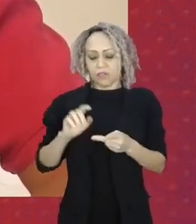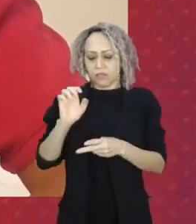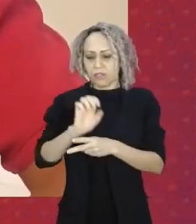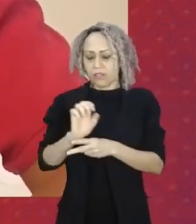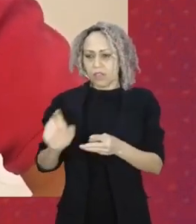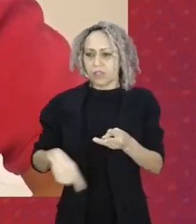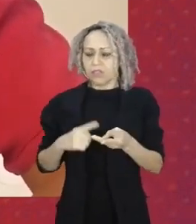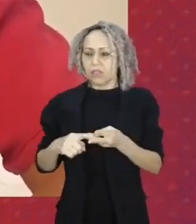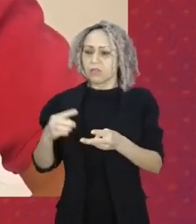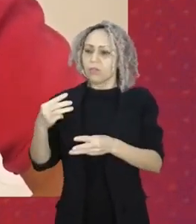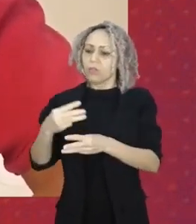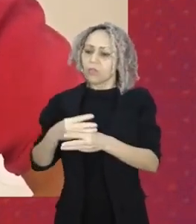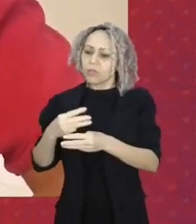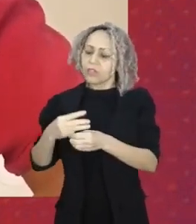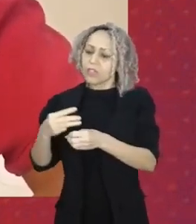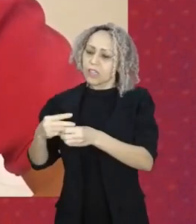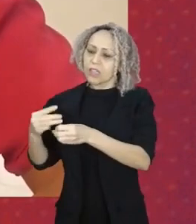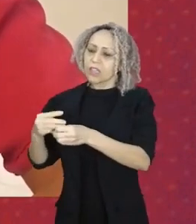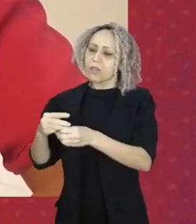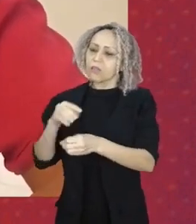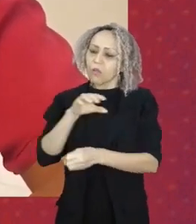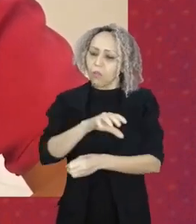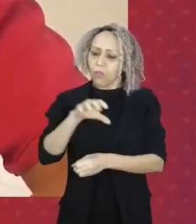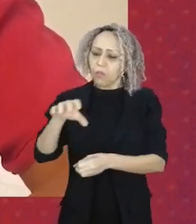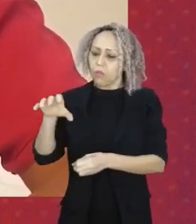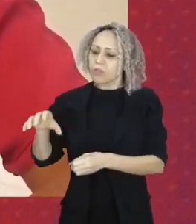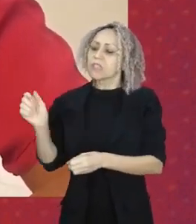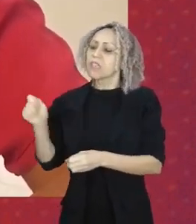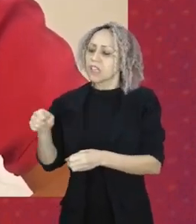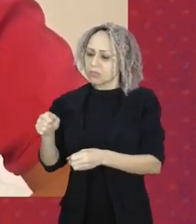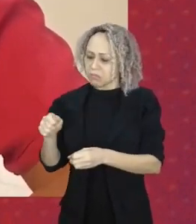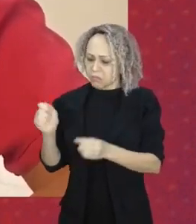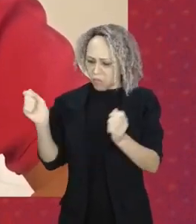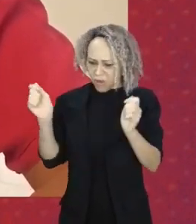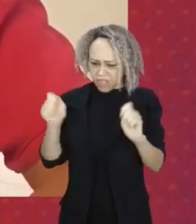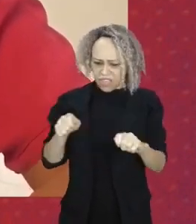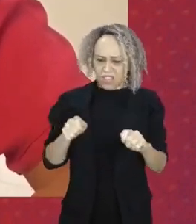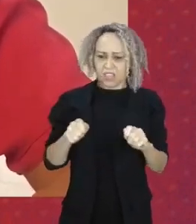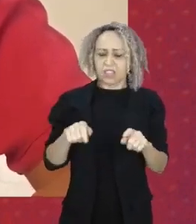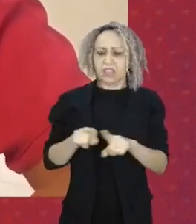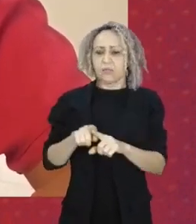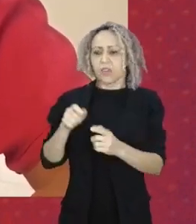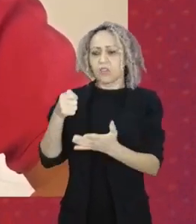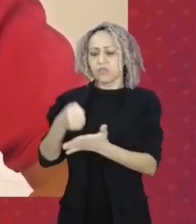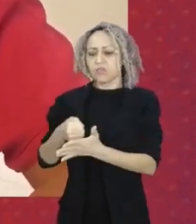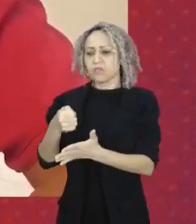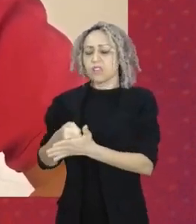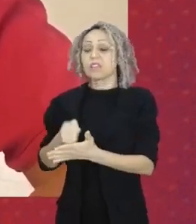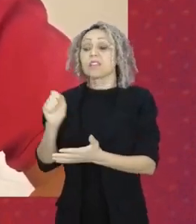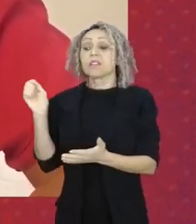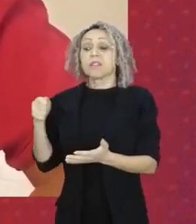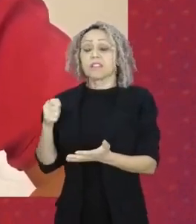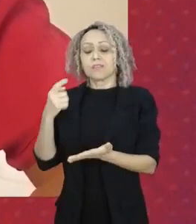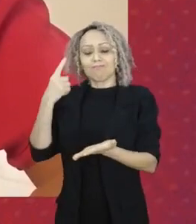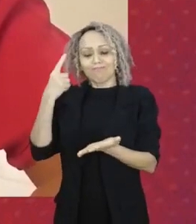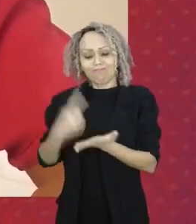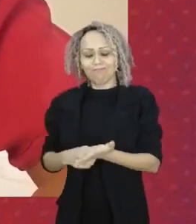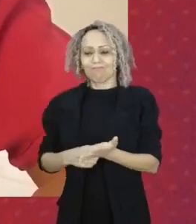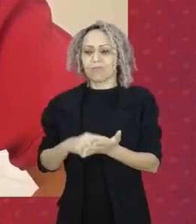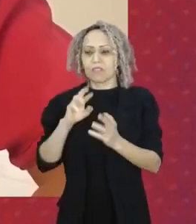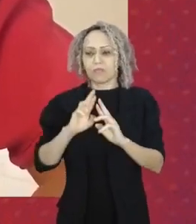têm competências e obrigações que devem ser cumpridas em relação às pessoas